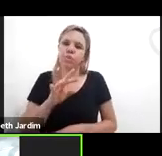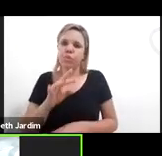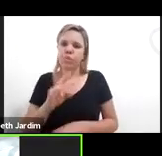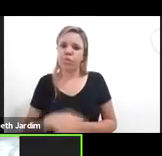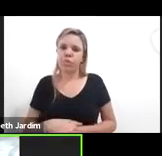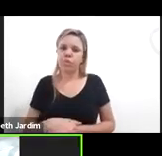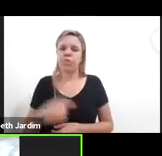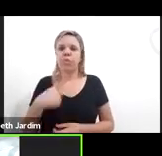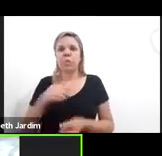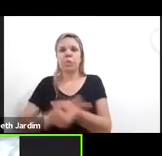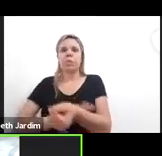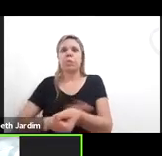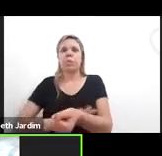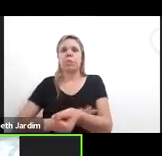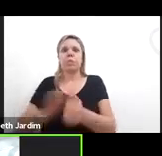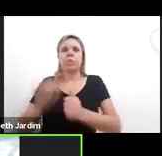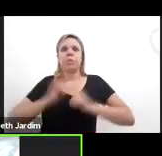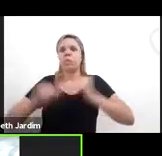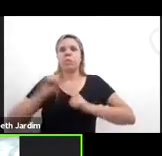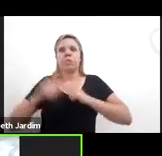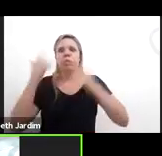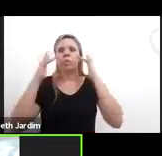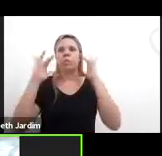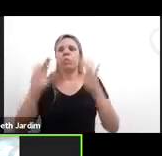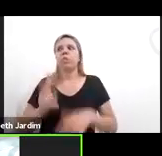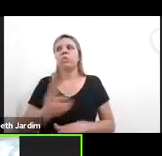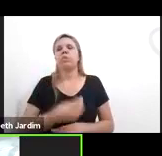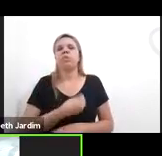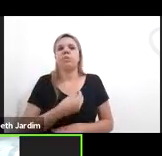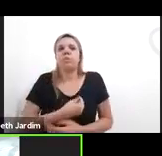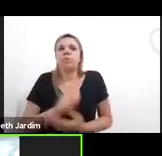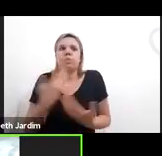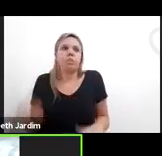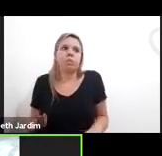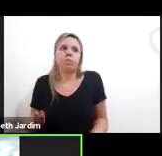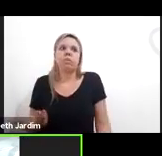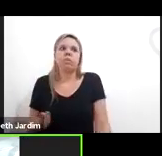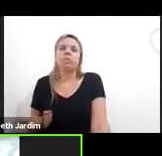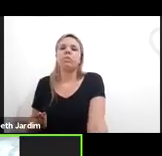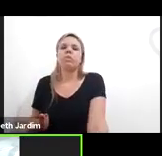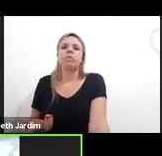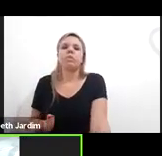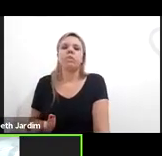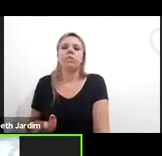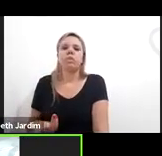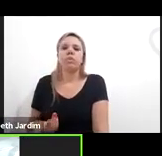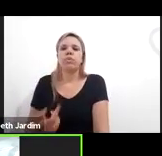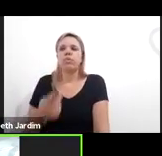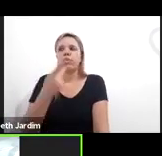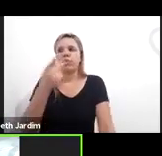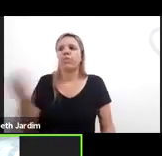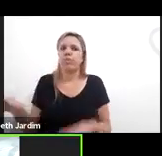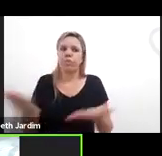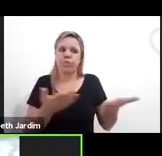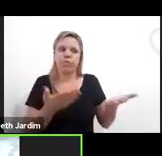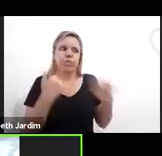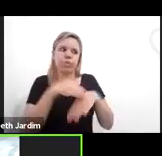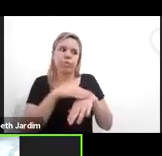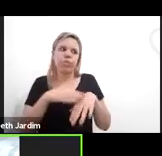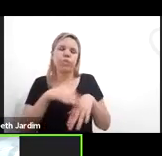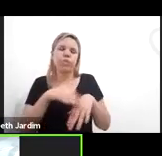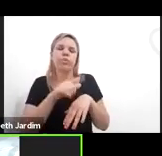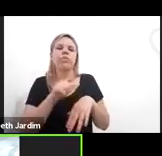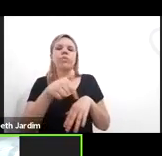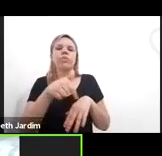estava tão nervosa, tão ansiosa, porque eu não sabia nem se ia continuar vivo, que eu falei, traga, né, vamos conversar. Assim que o